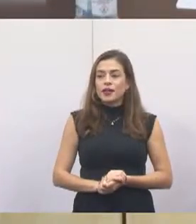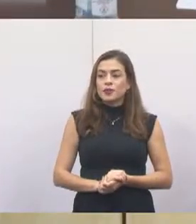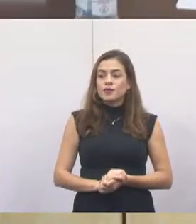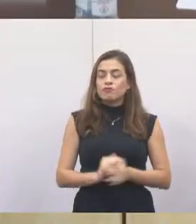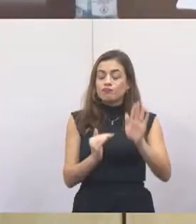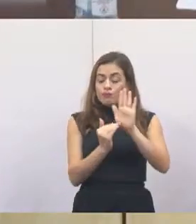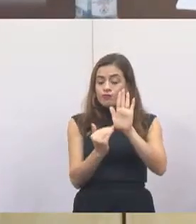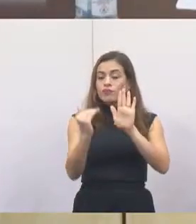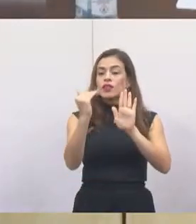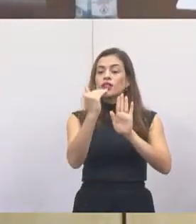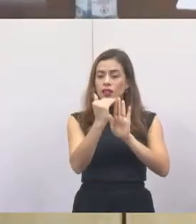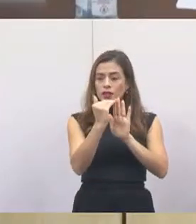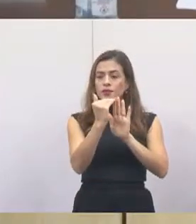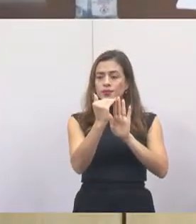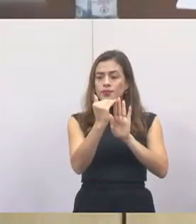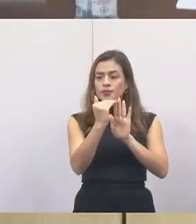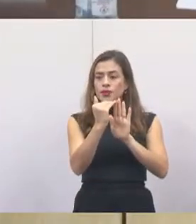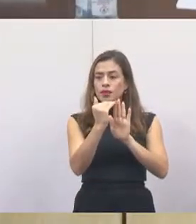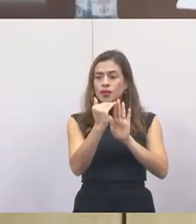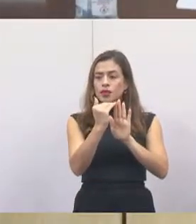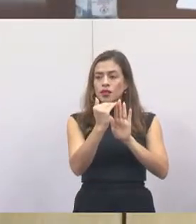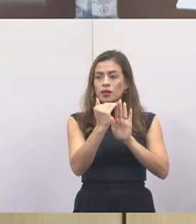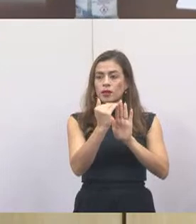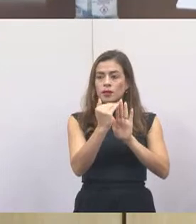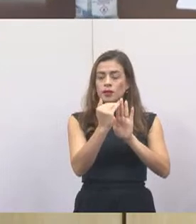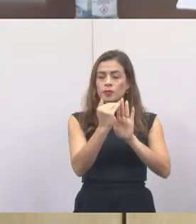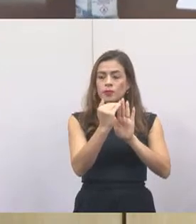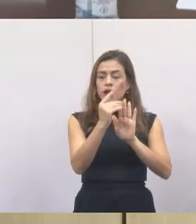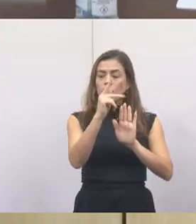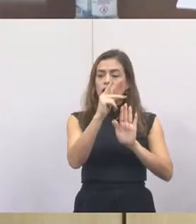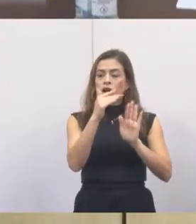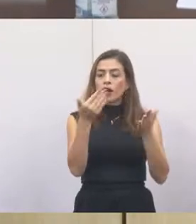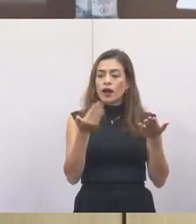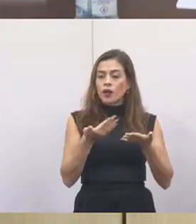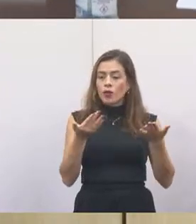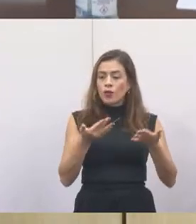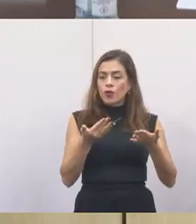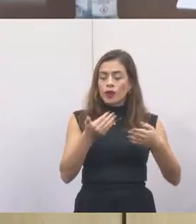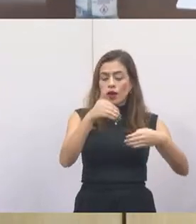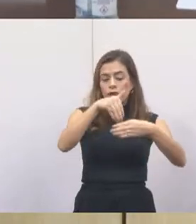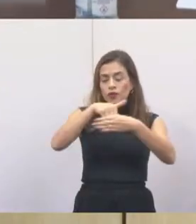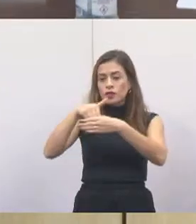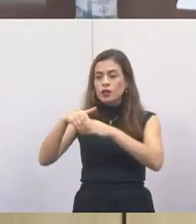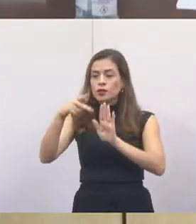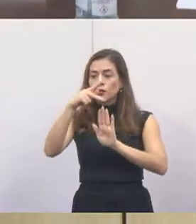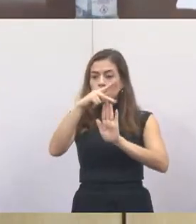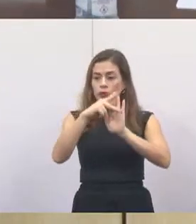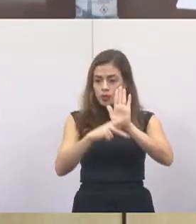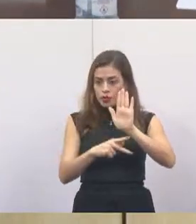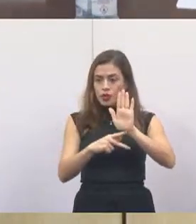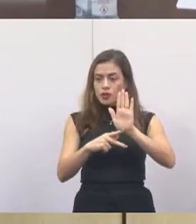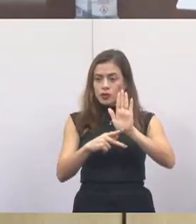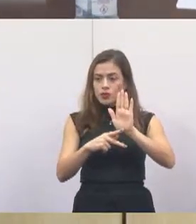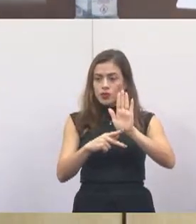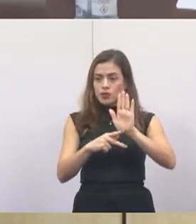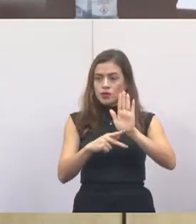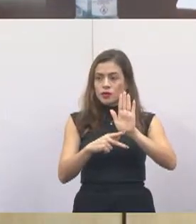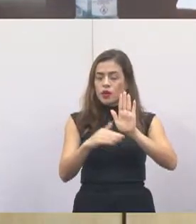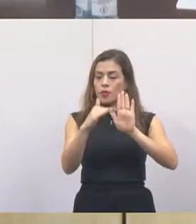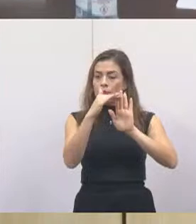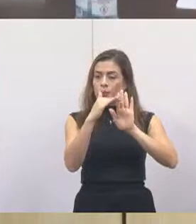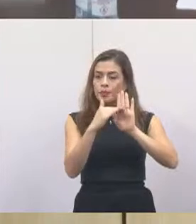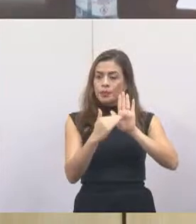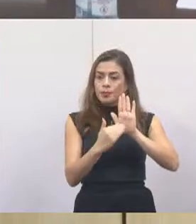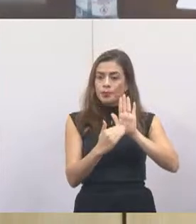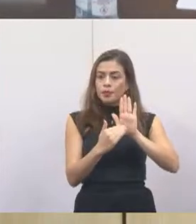invertemos então a ordem do dia. Passaremos então à votação dos projetos